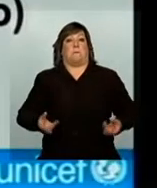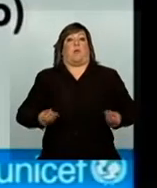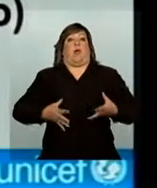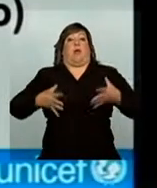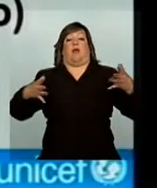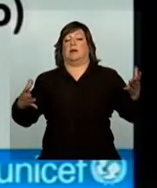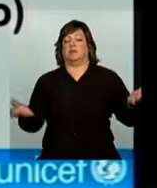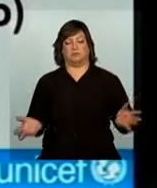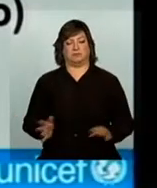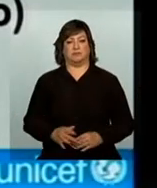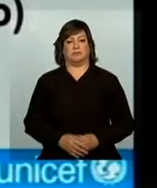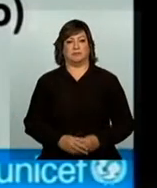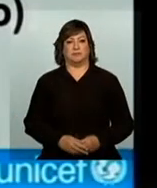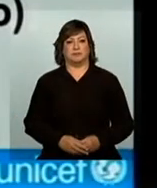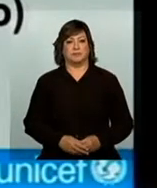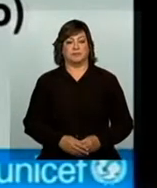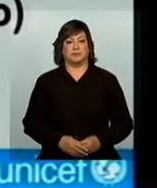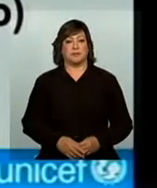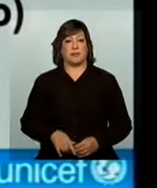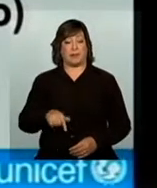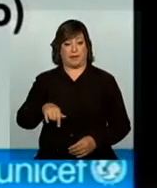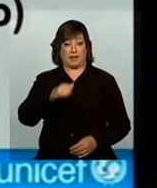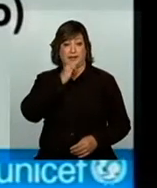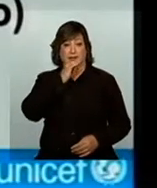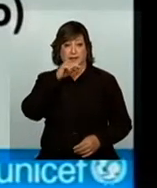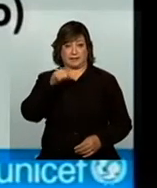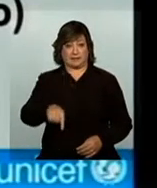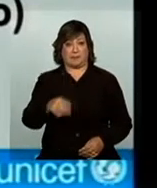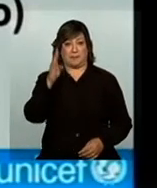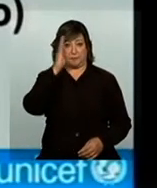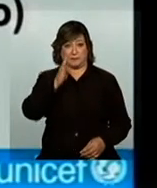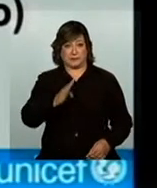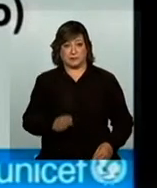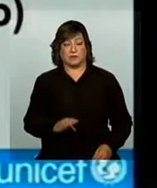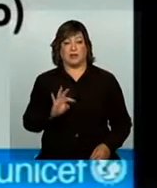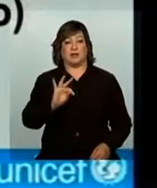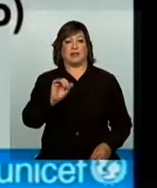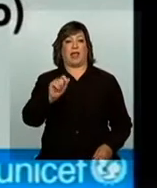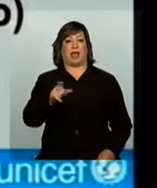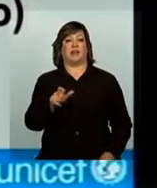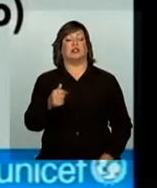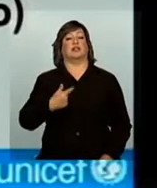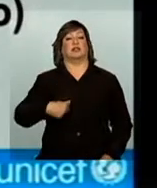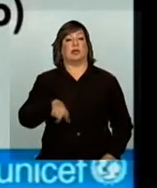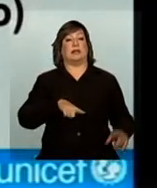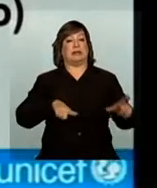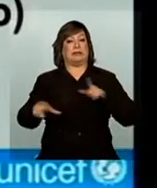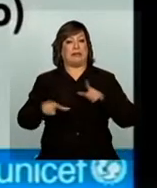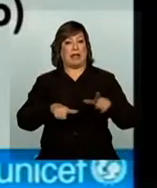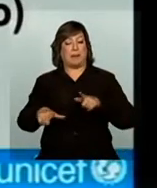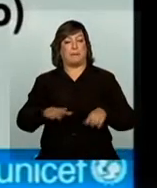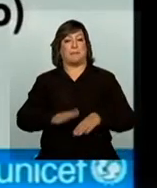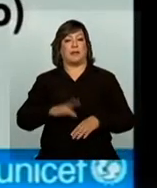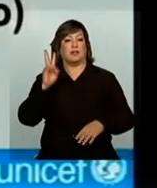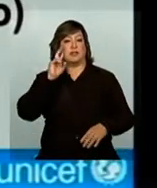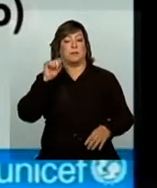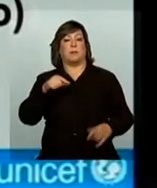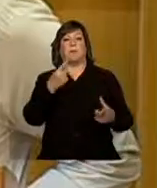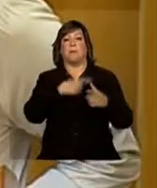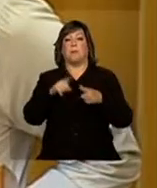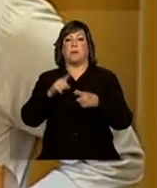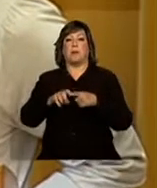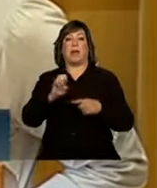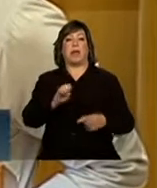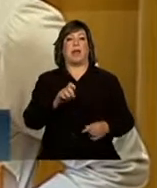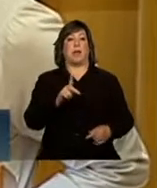próximo. No caso do Brasil, que é a taxa que a gente trabalha mais por conta da realidade epidemiológica